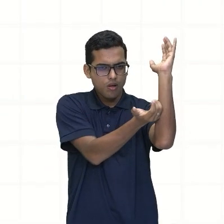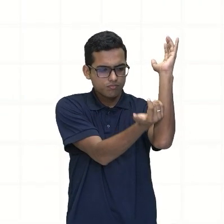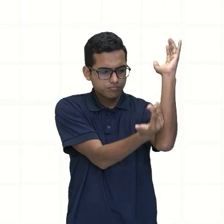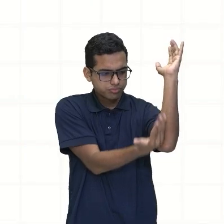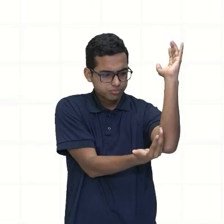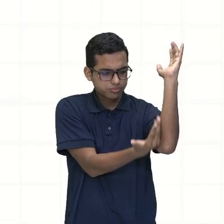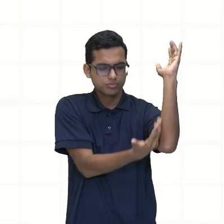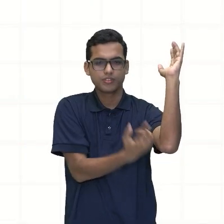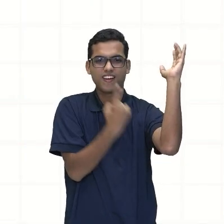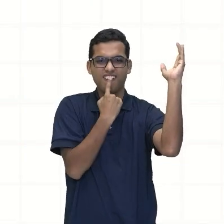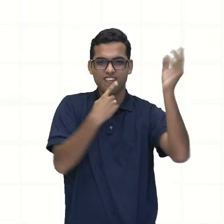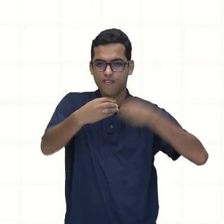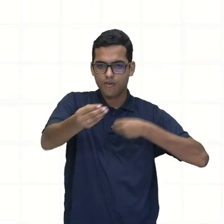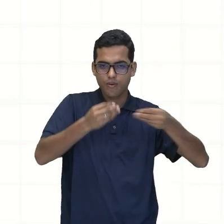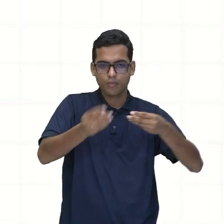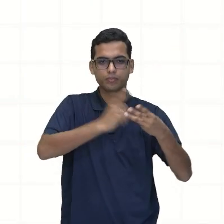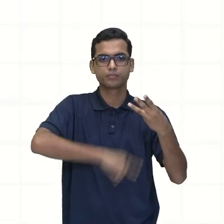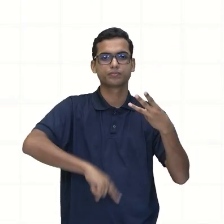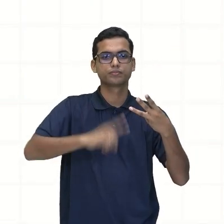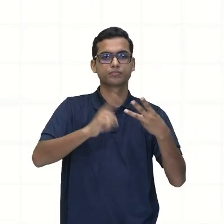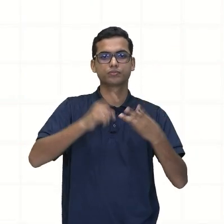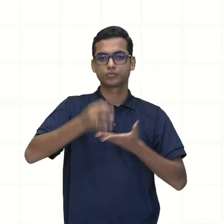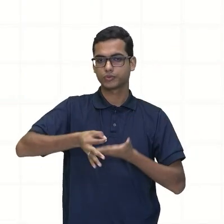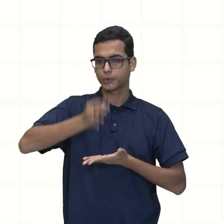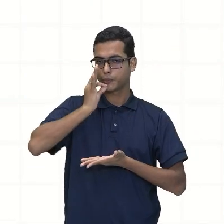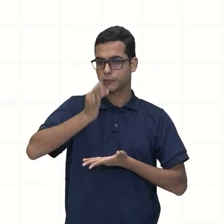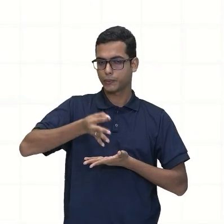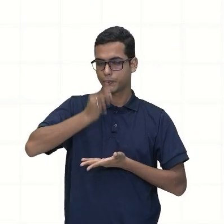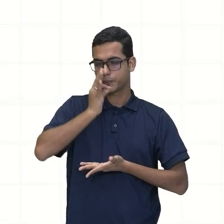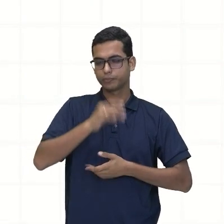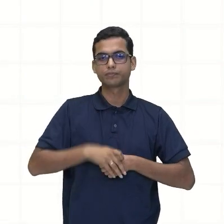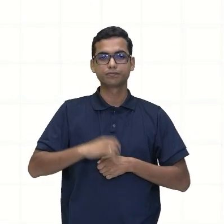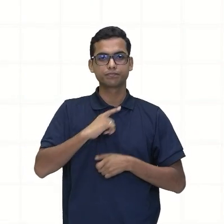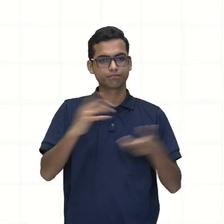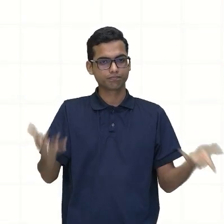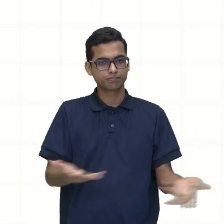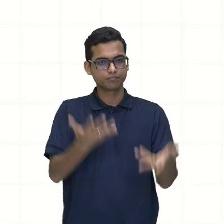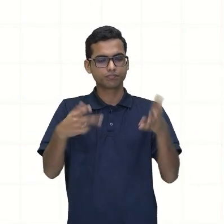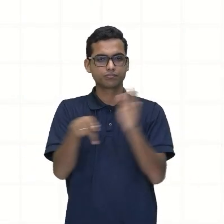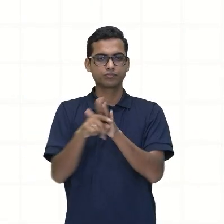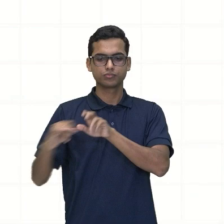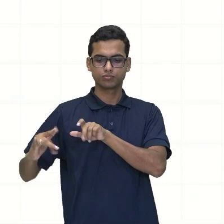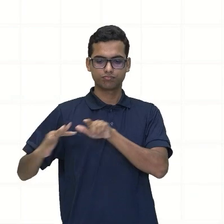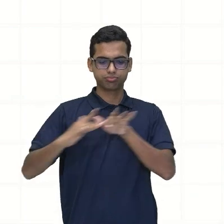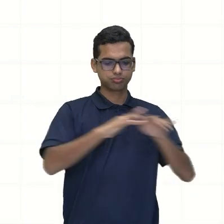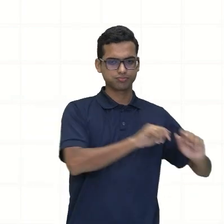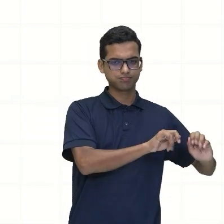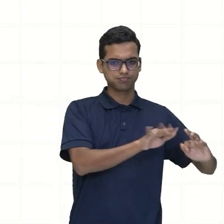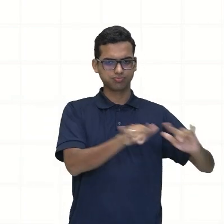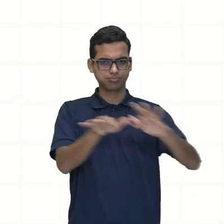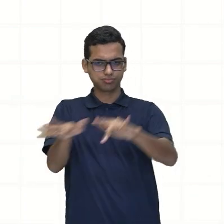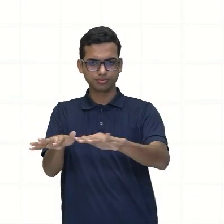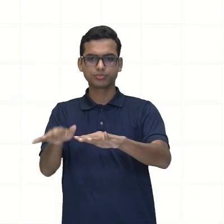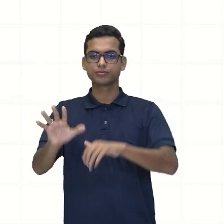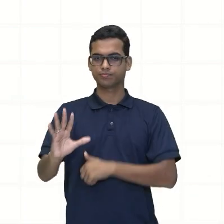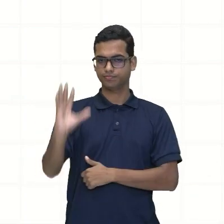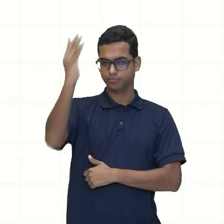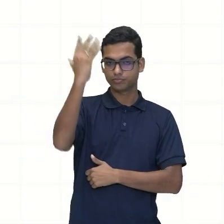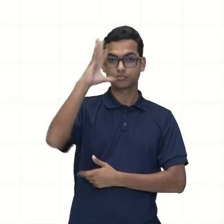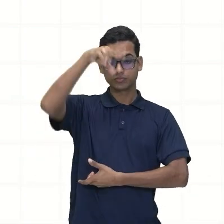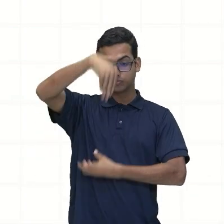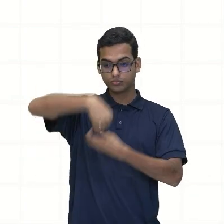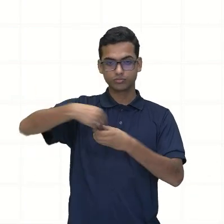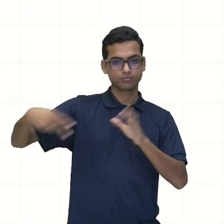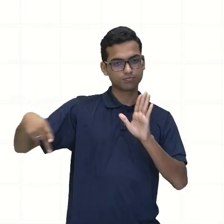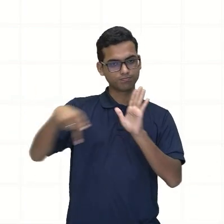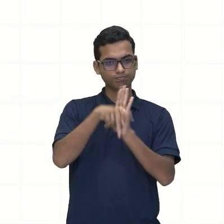décadas de 50 até 1970, nós vamos observar os fluxos migratórios, né?